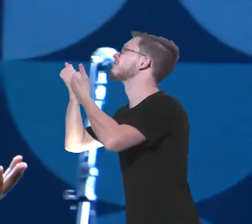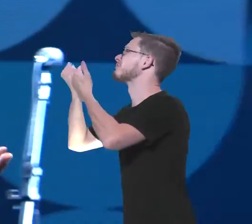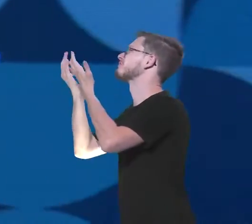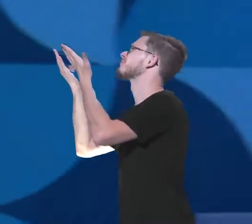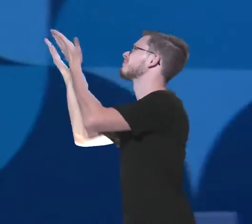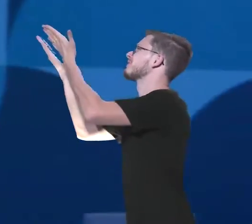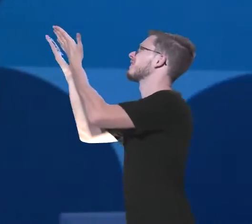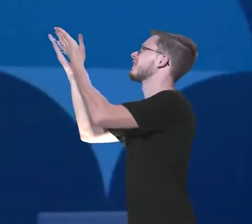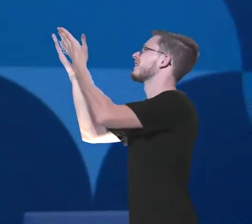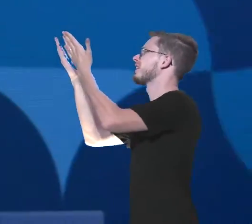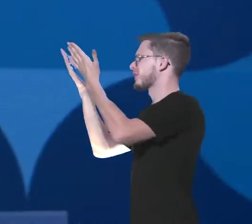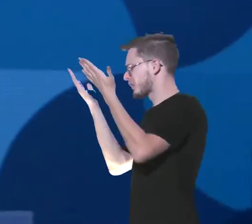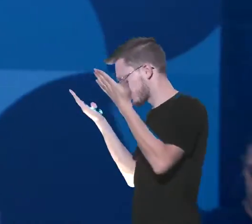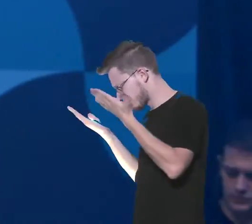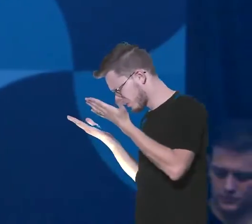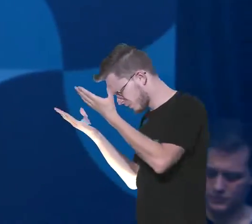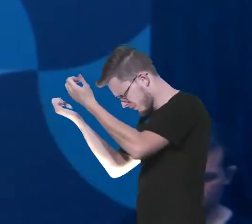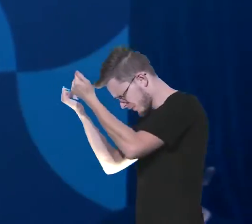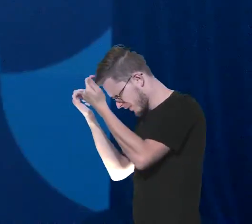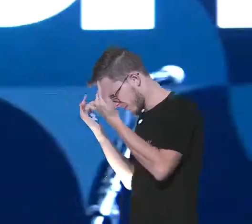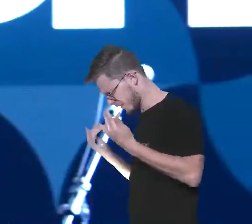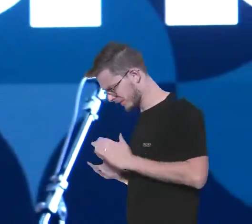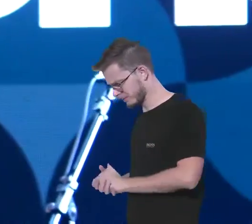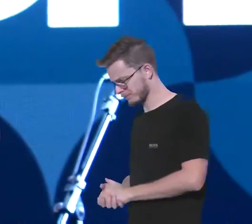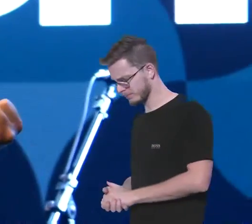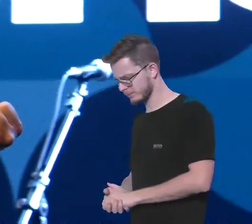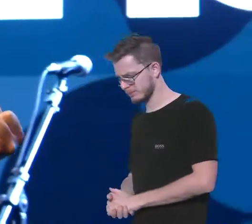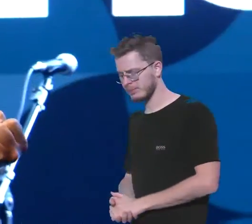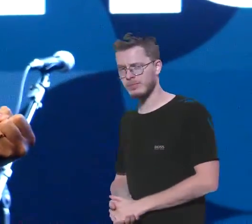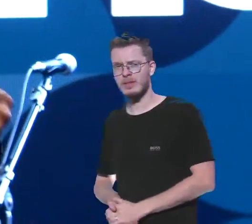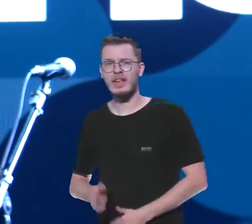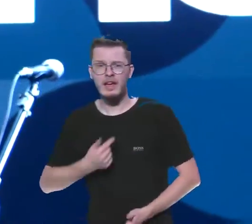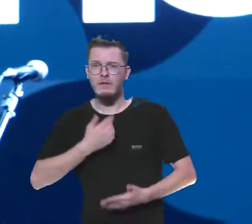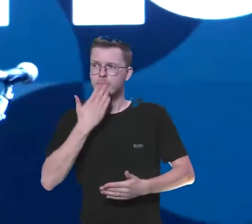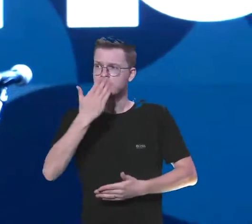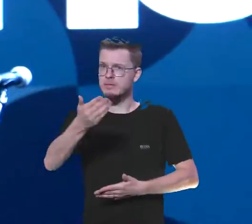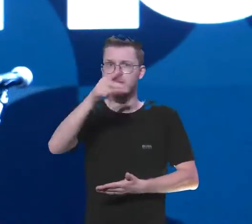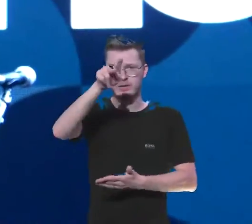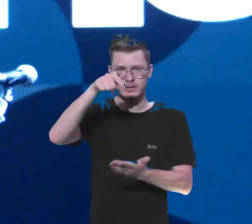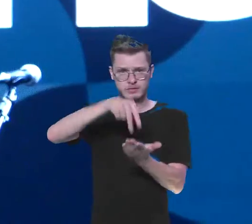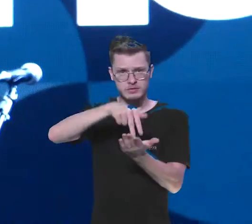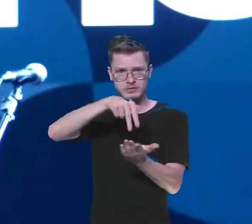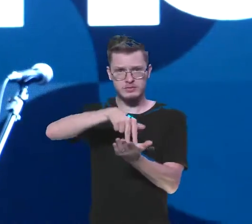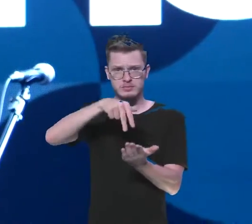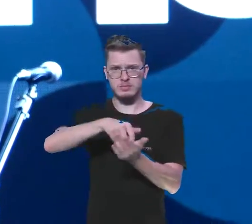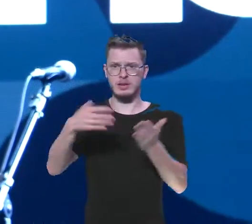do Senhor. Eu queria pedir para você se colocar de pé no seu lugar.